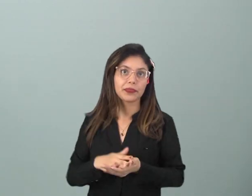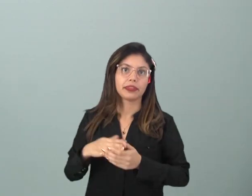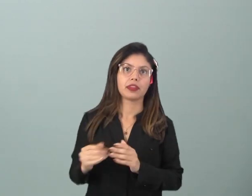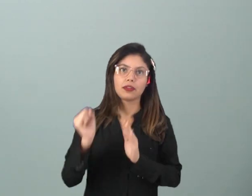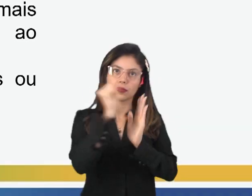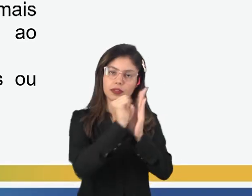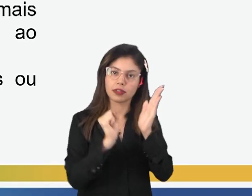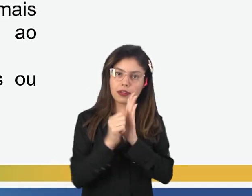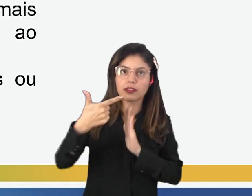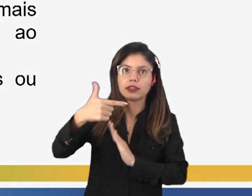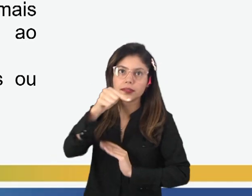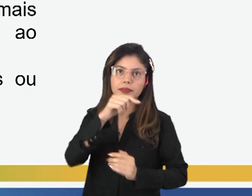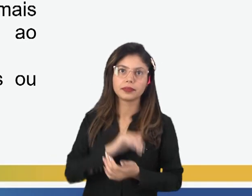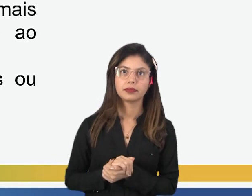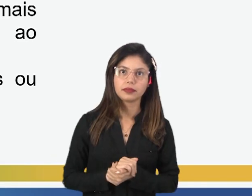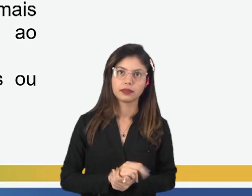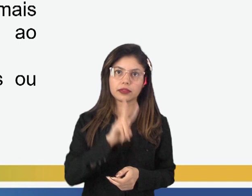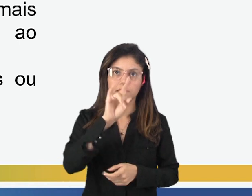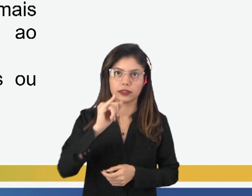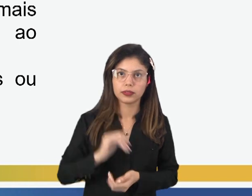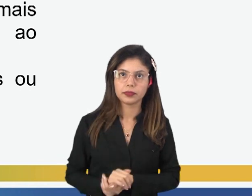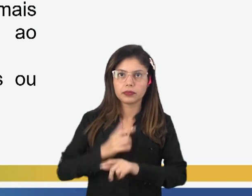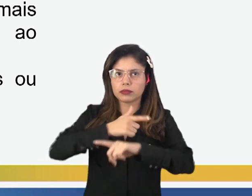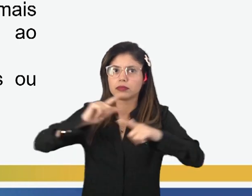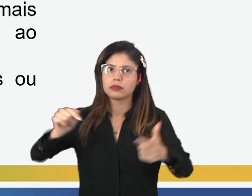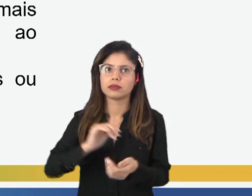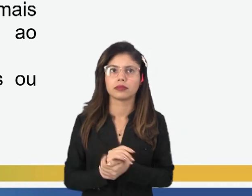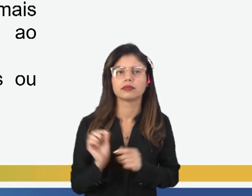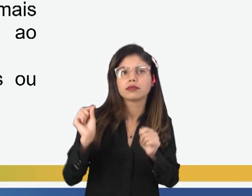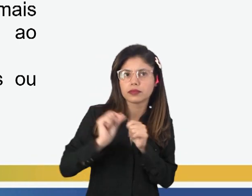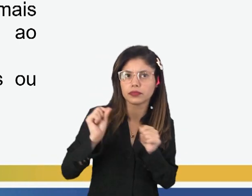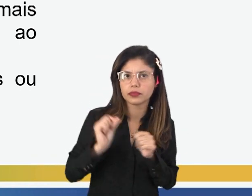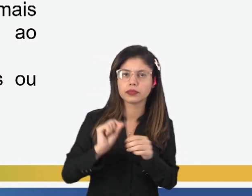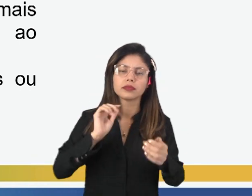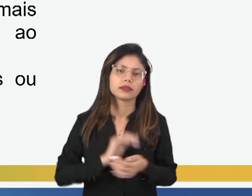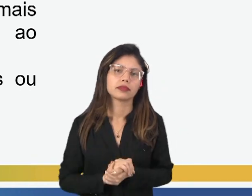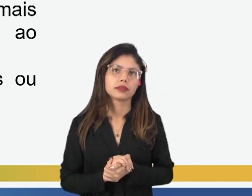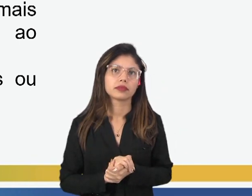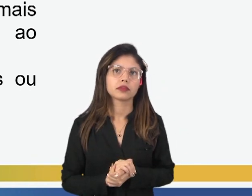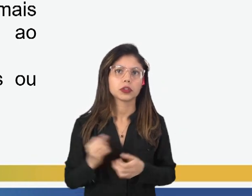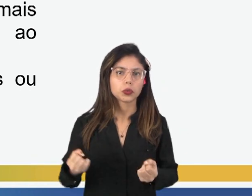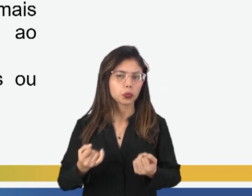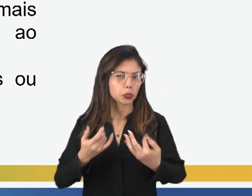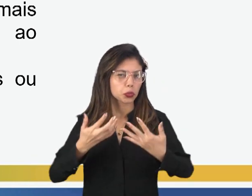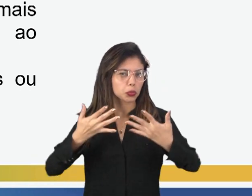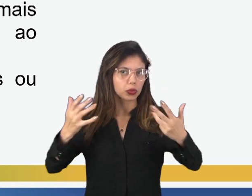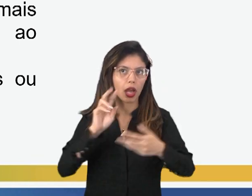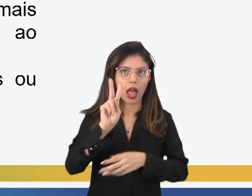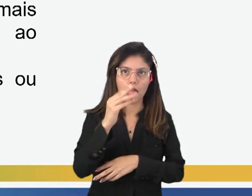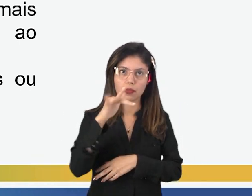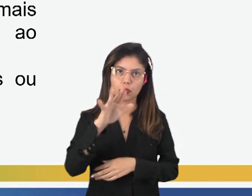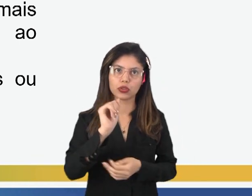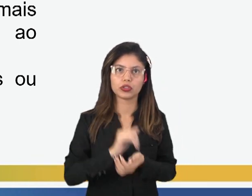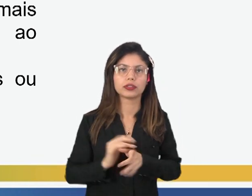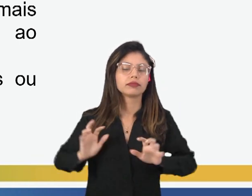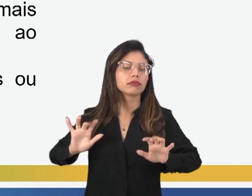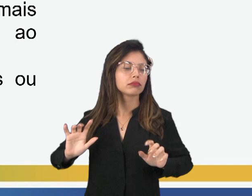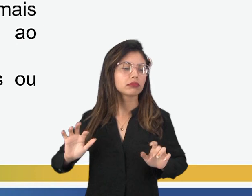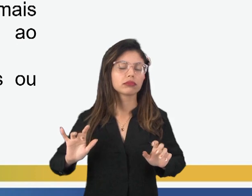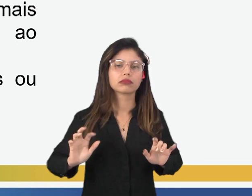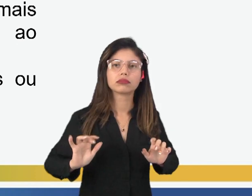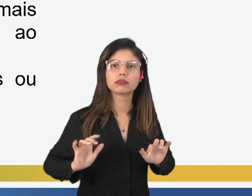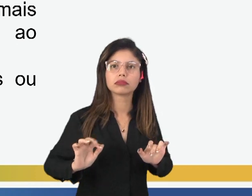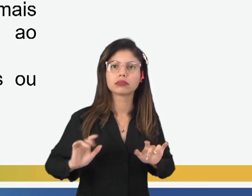século XVII, gente, que os instrumentos mais elaborados, instrumentos harmônicos, como o piano, por